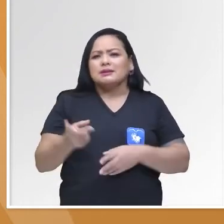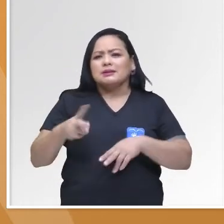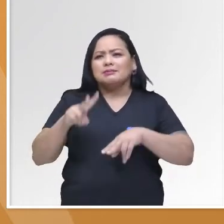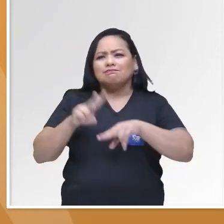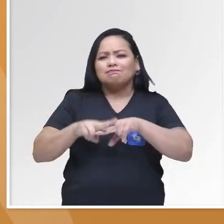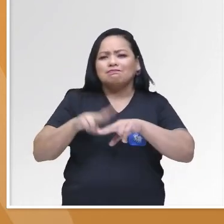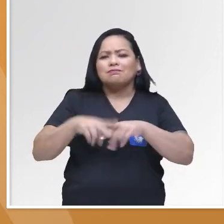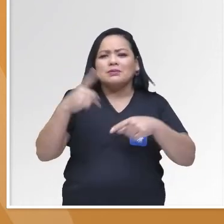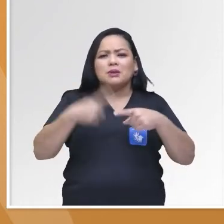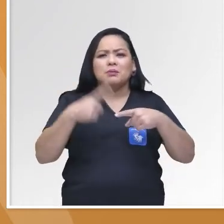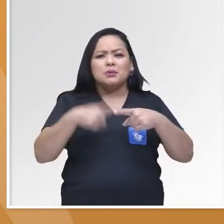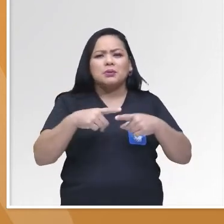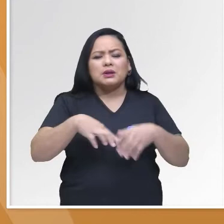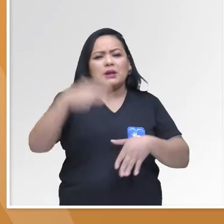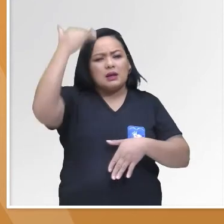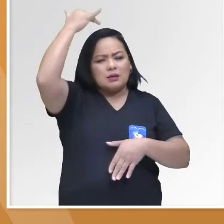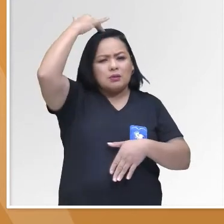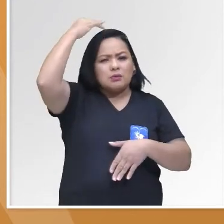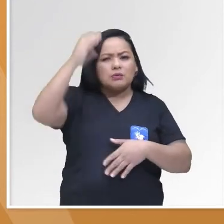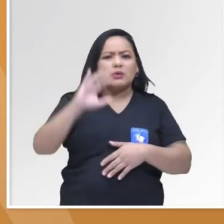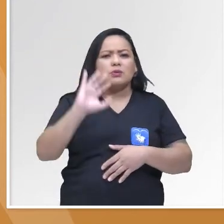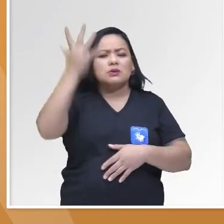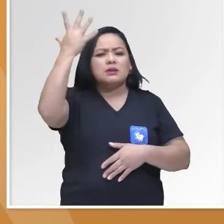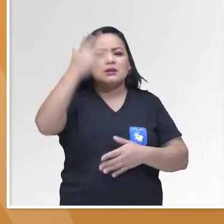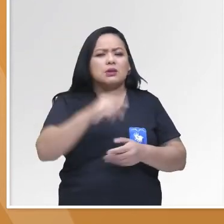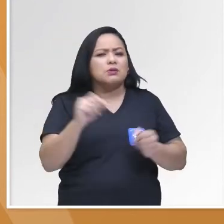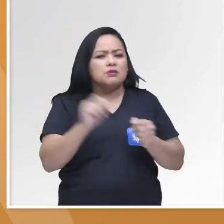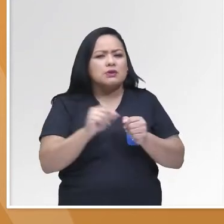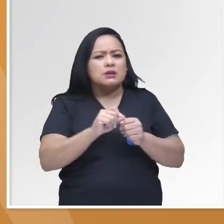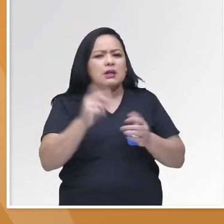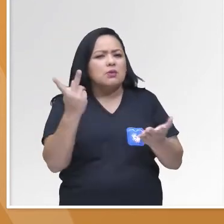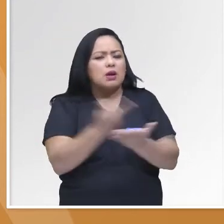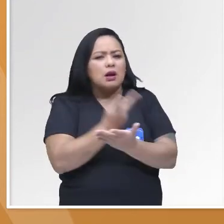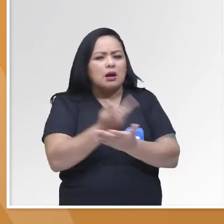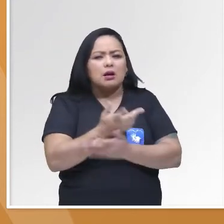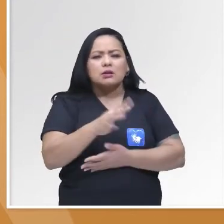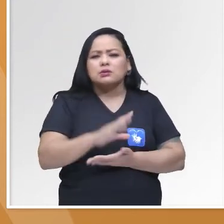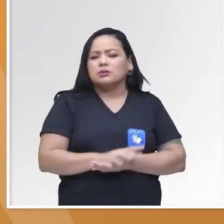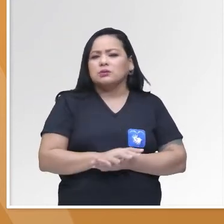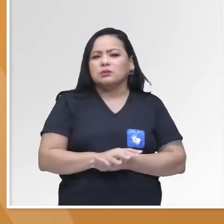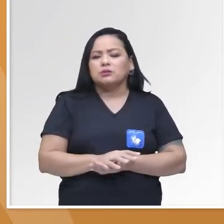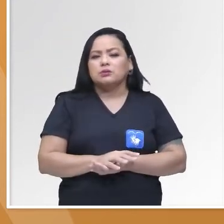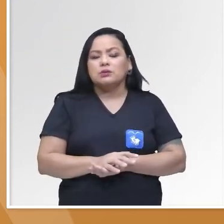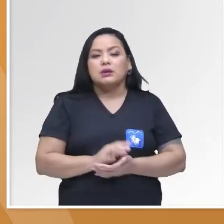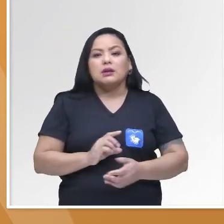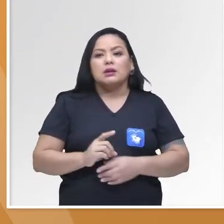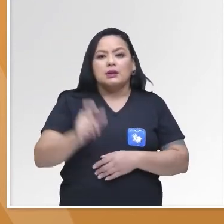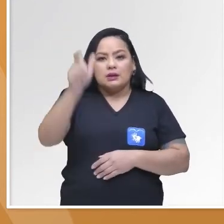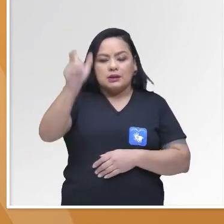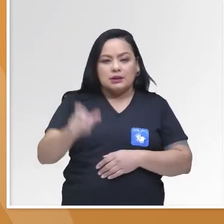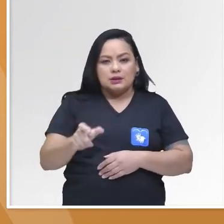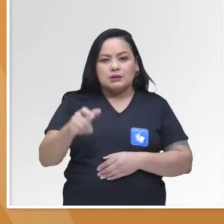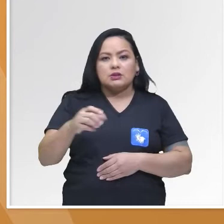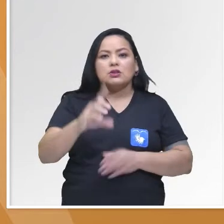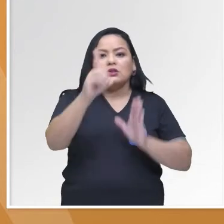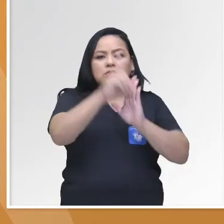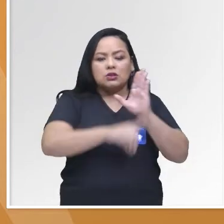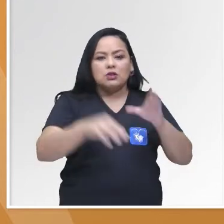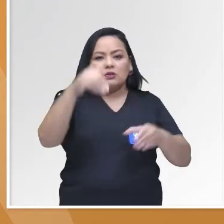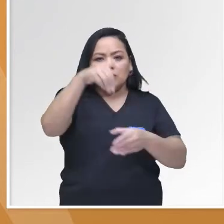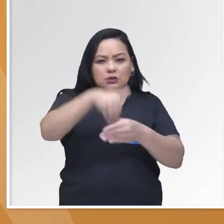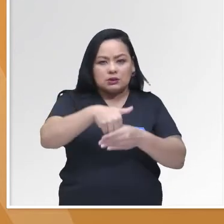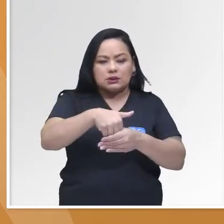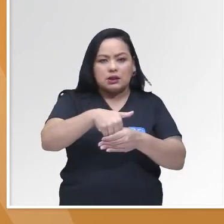e sentenciados e que são presidiários. Estes possuem o direito de votar